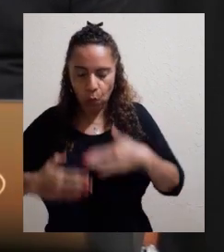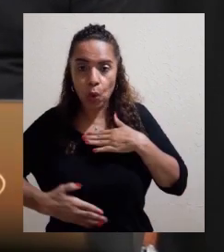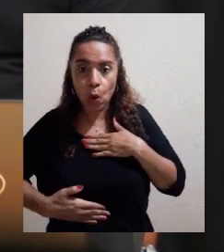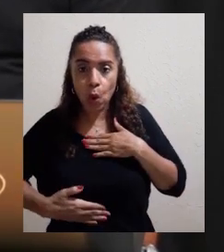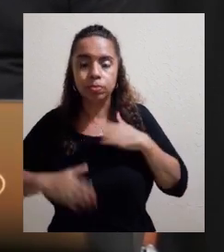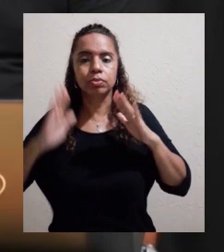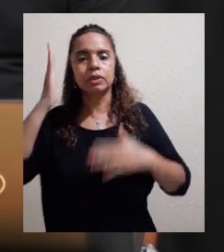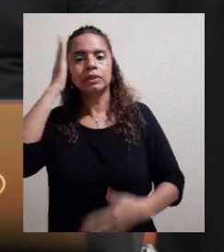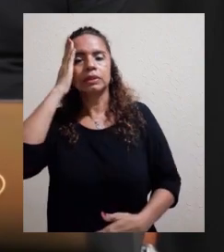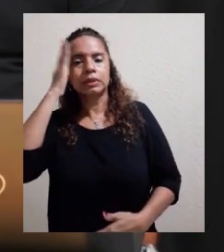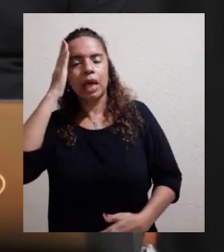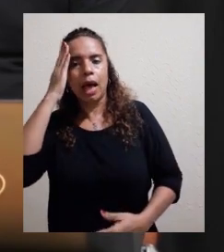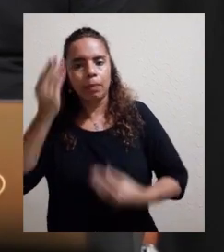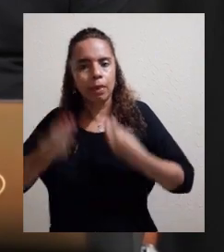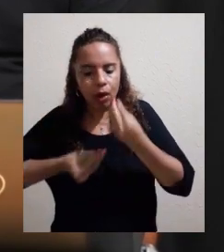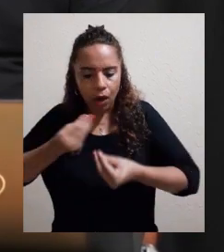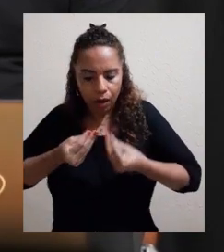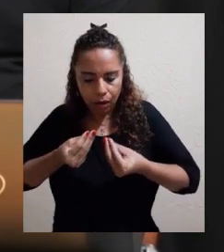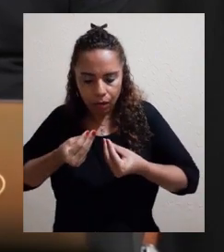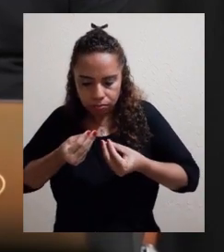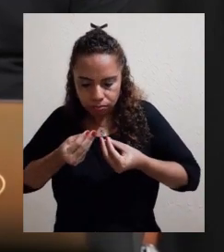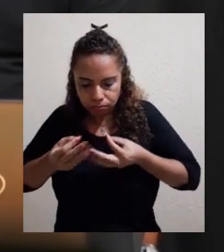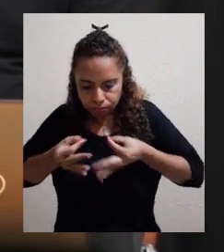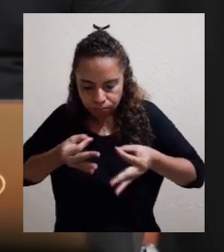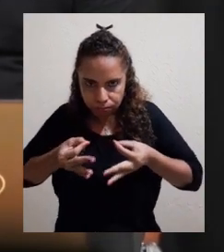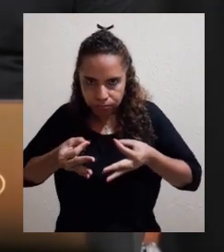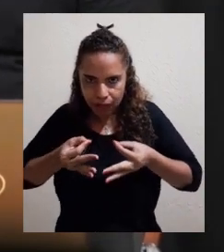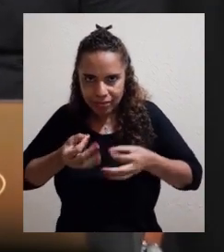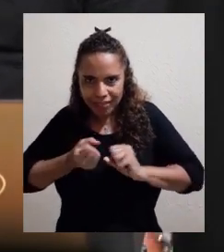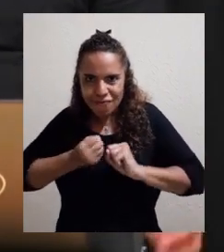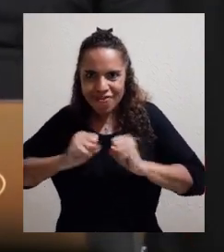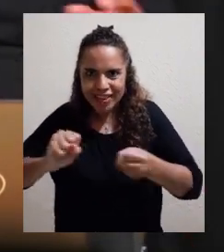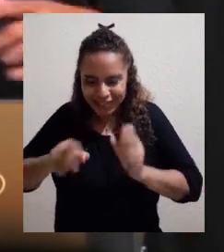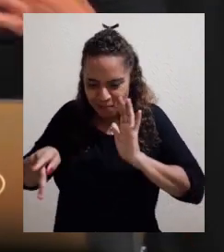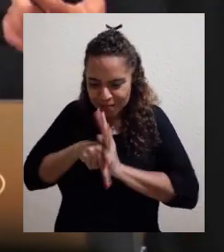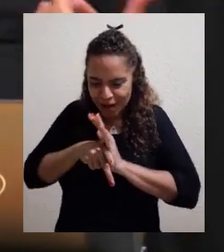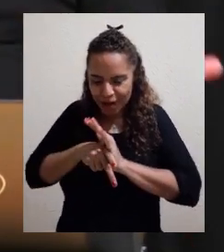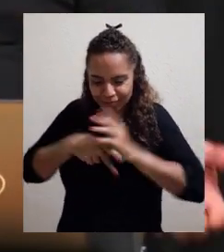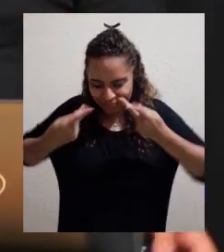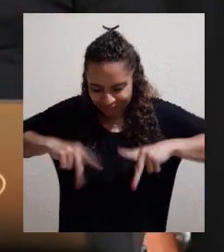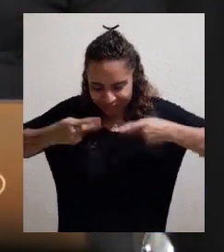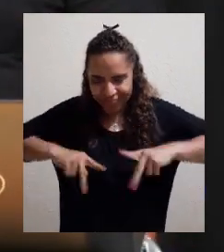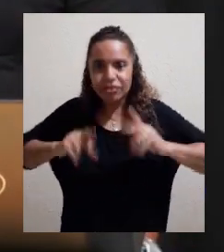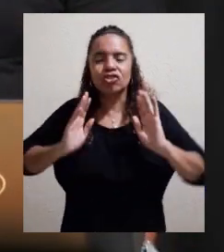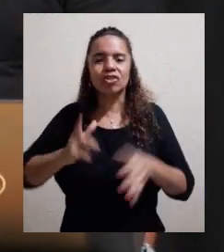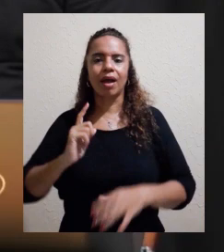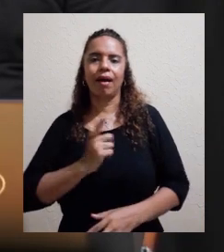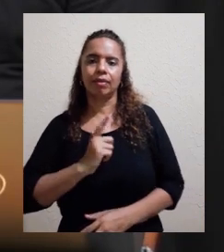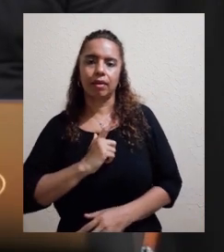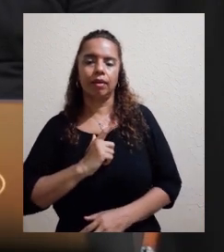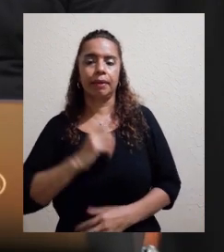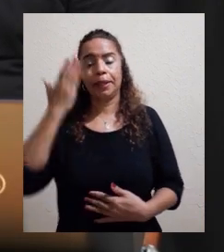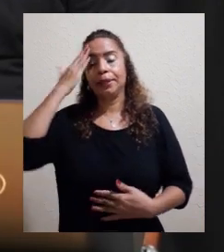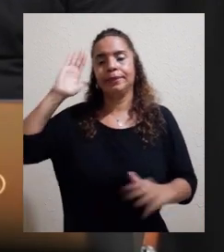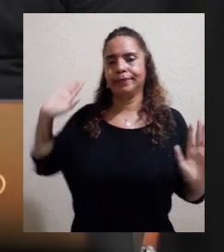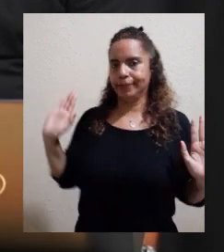lidar se eu entrar em contato de novo com o micro-organismo. Aliás, nem isso é certo, né? A gente não entende ainda o mecanismo. A gente tem alguns também.